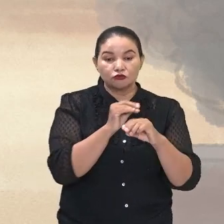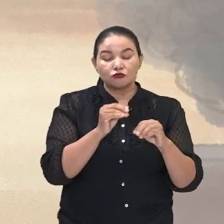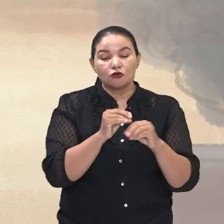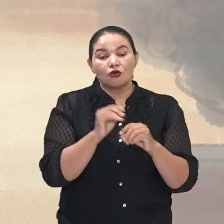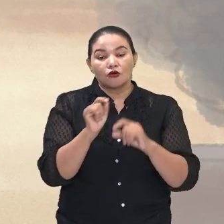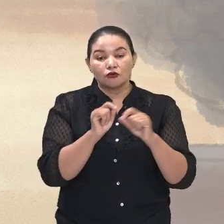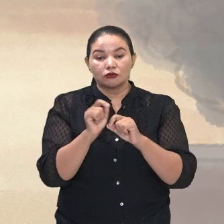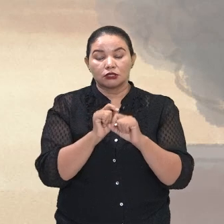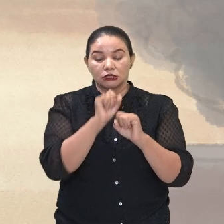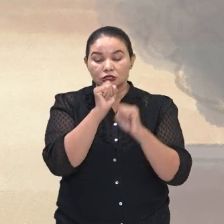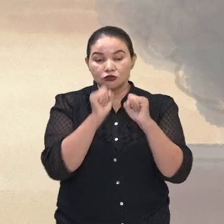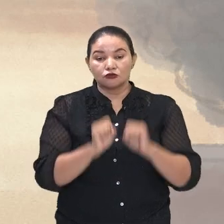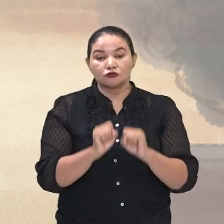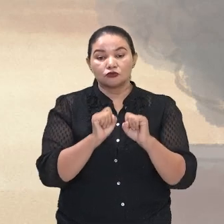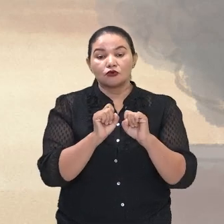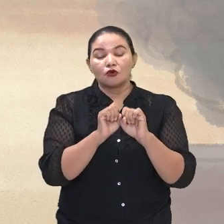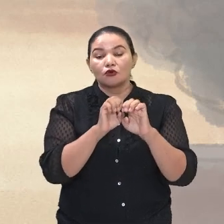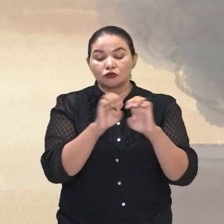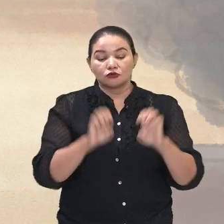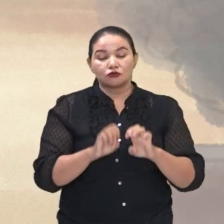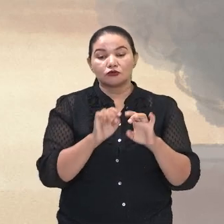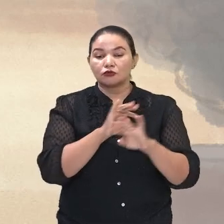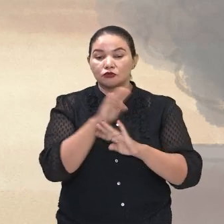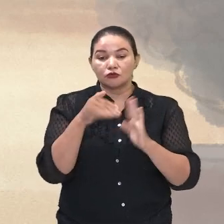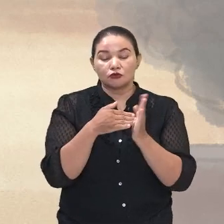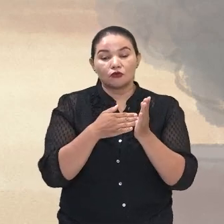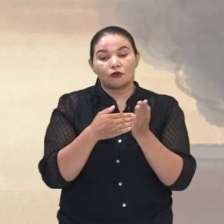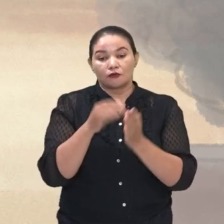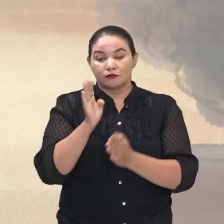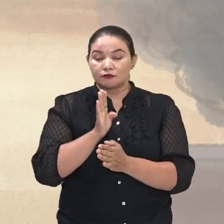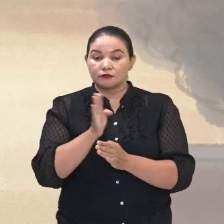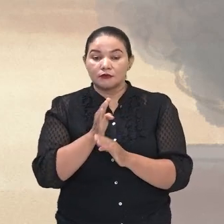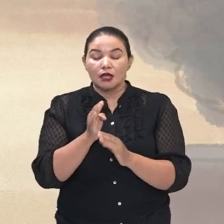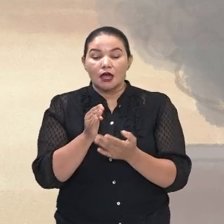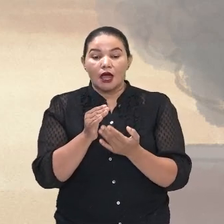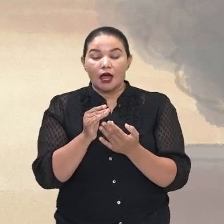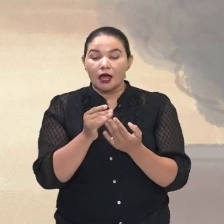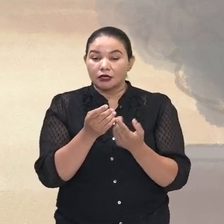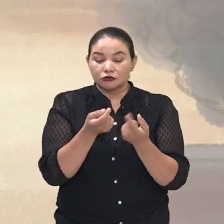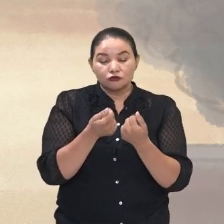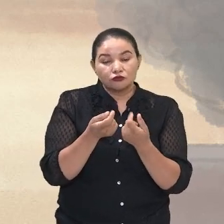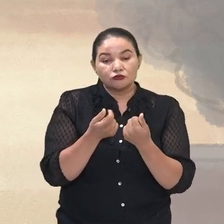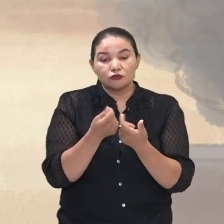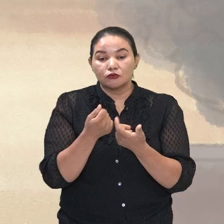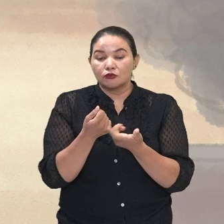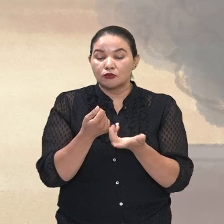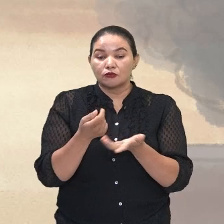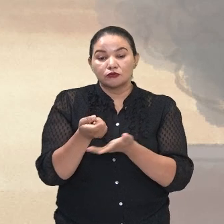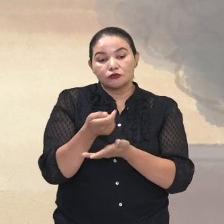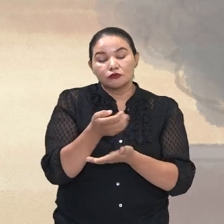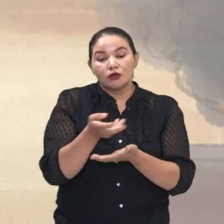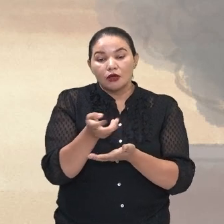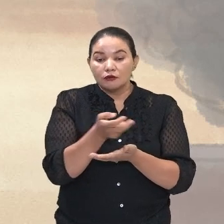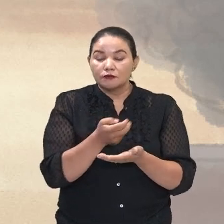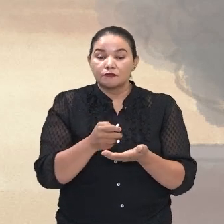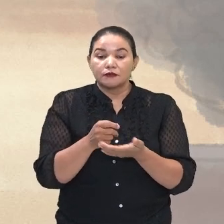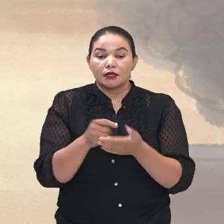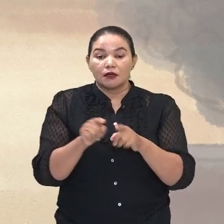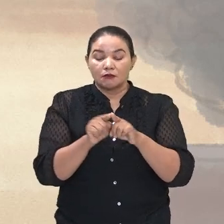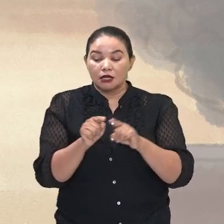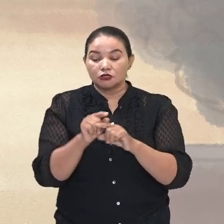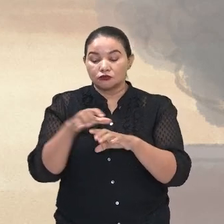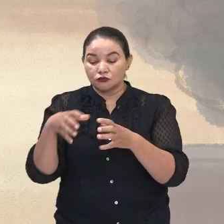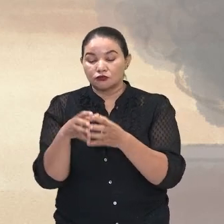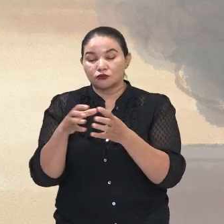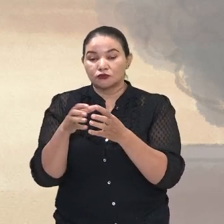aquela infraestrutura, e ela vai obter somente os lucros. E o proletariado, aquele operário,